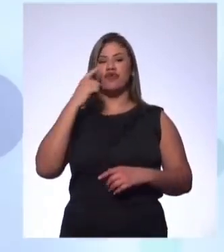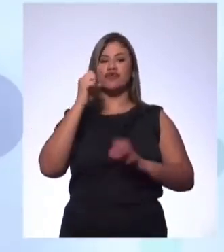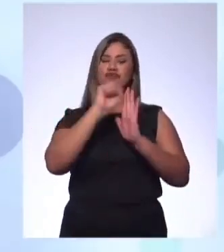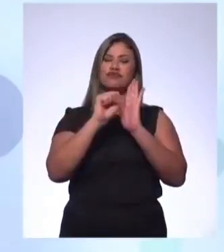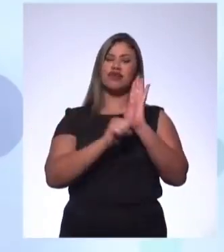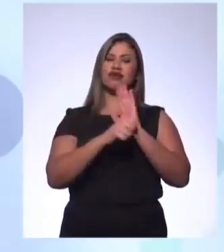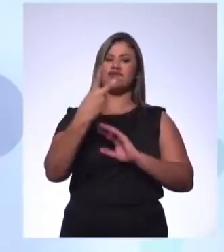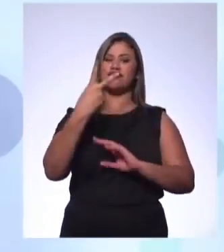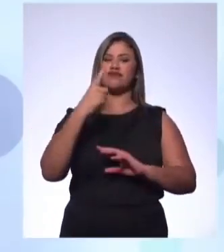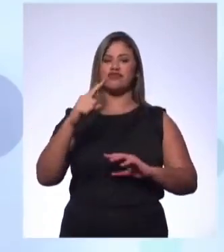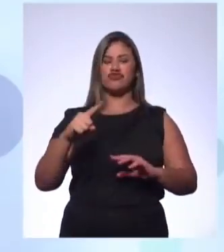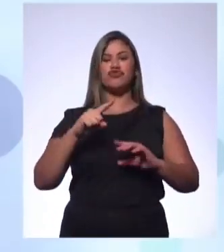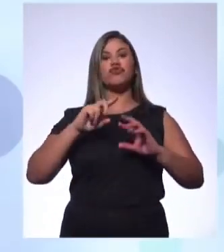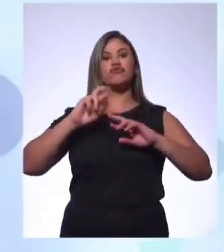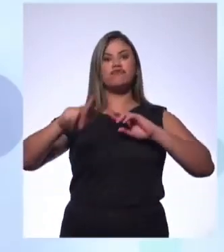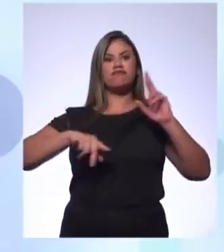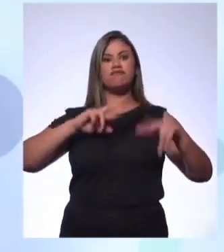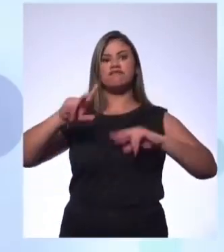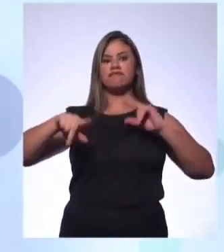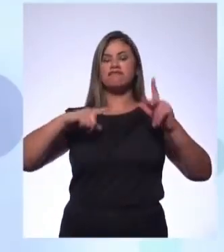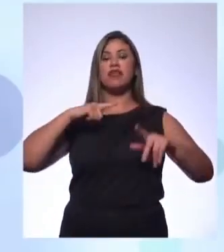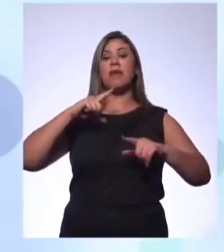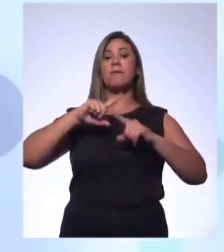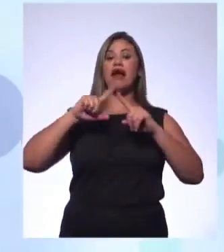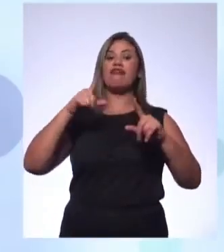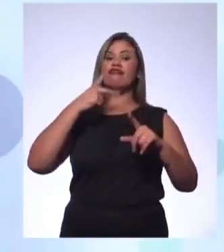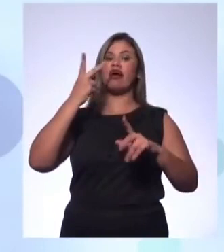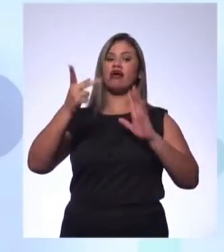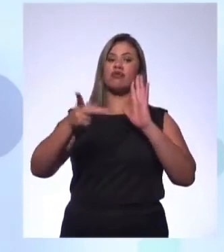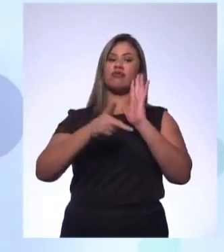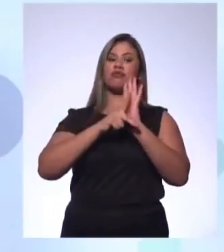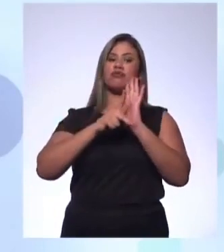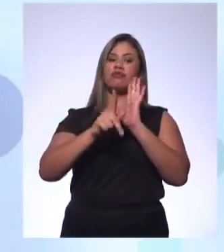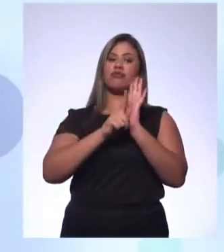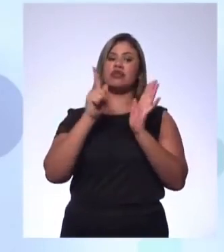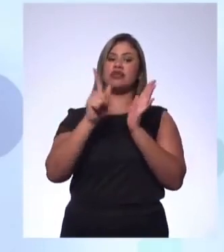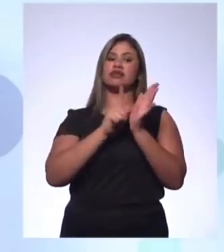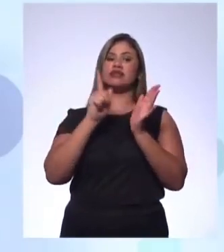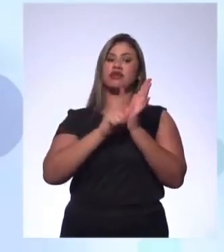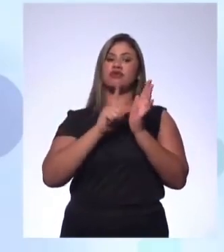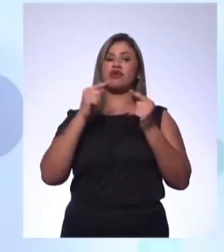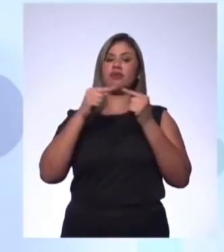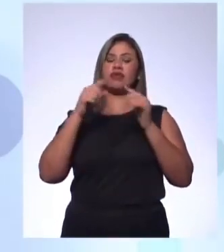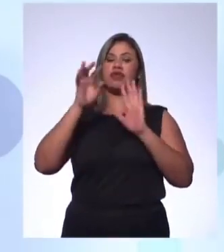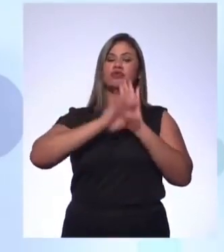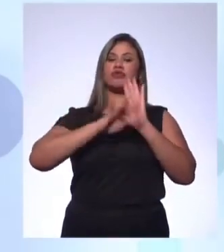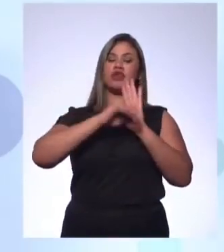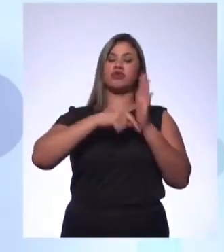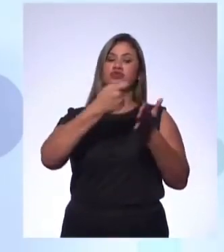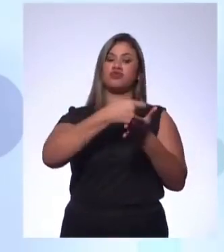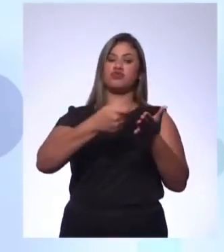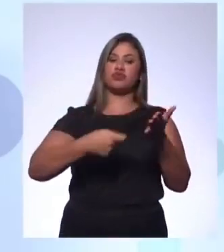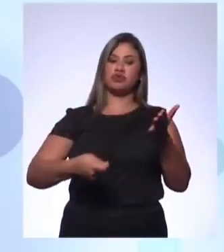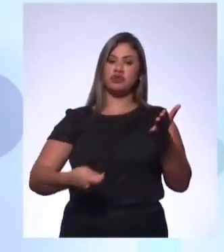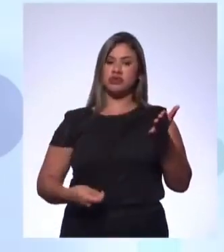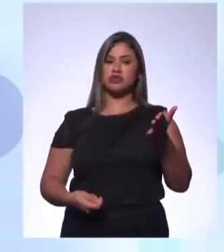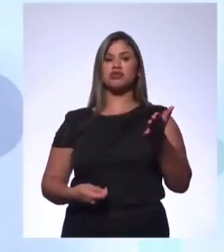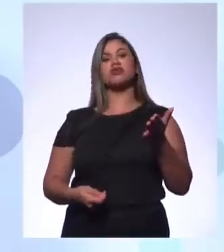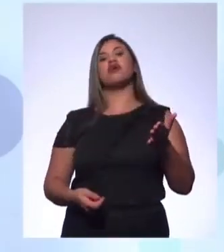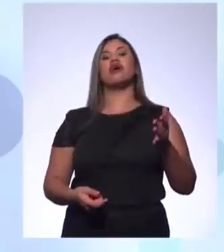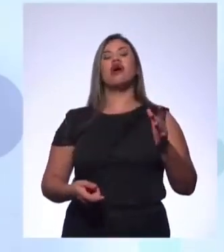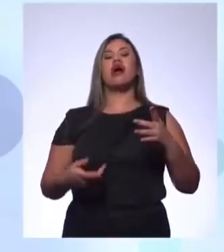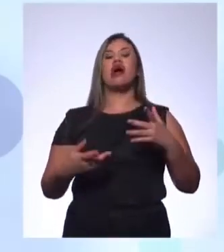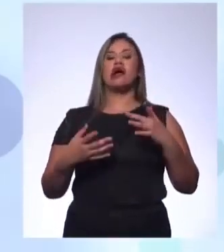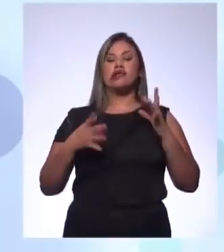outros caminhos. Mas, gente, quando a gente fala de literatura, é o texto escrito, trabalhado, né? Então a gente